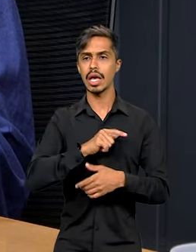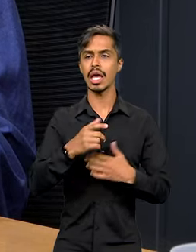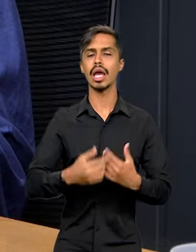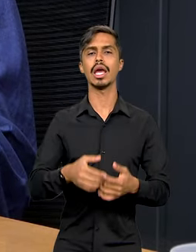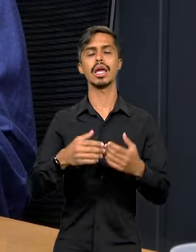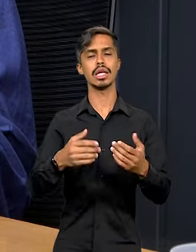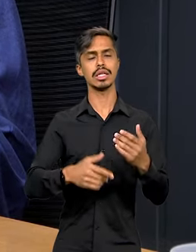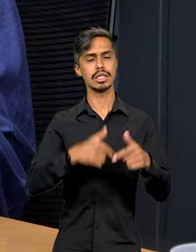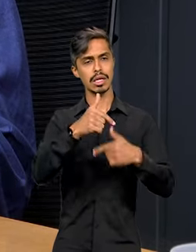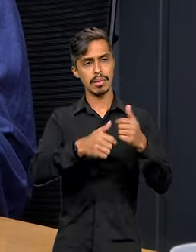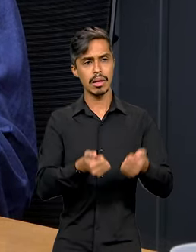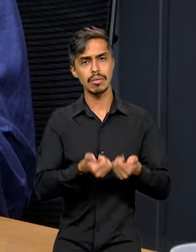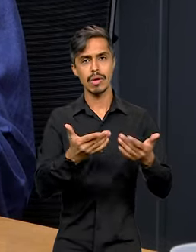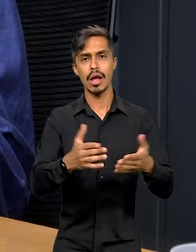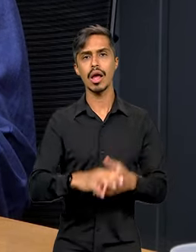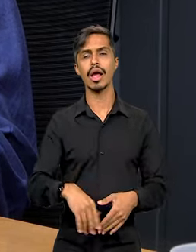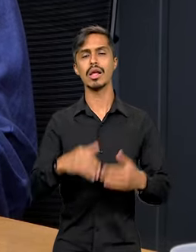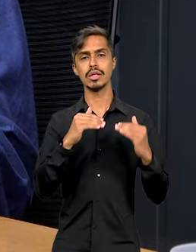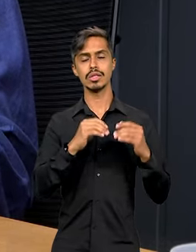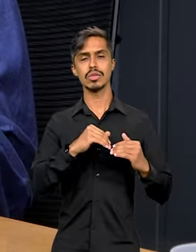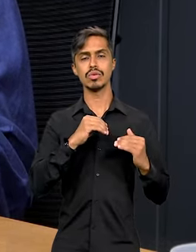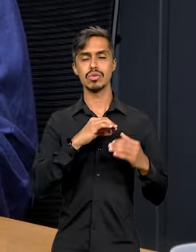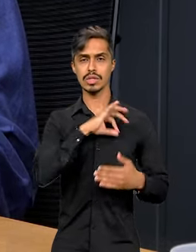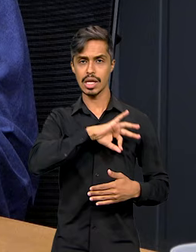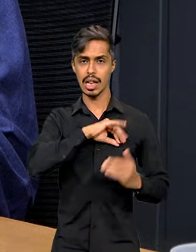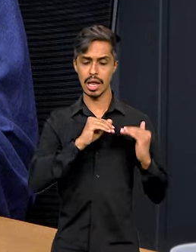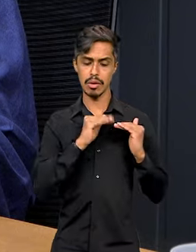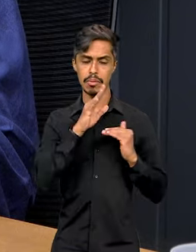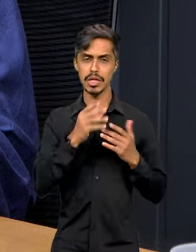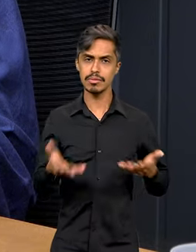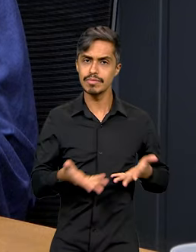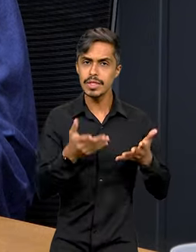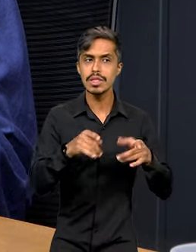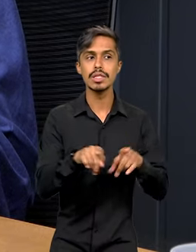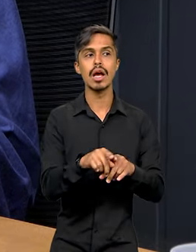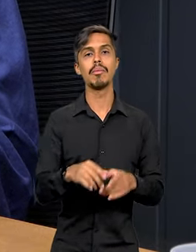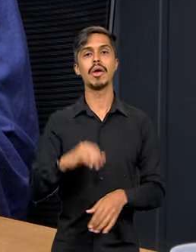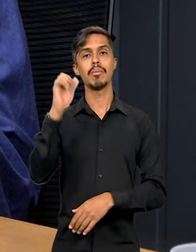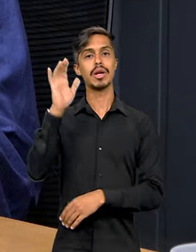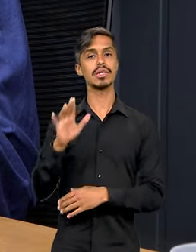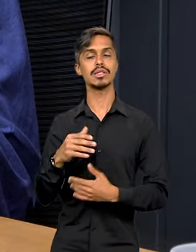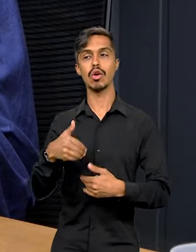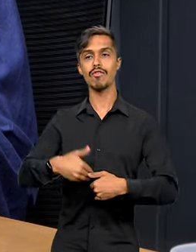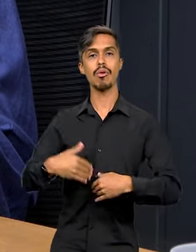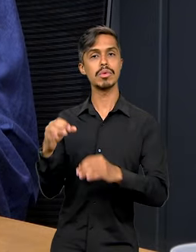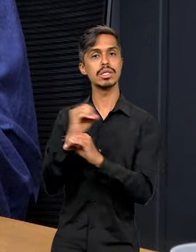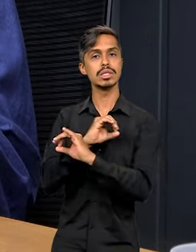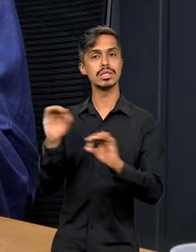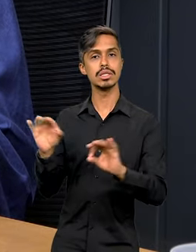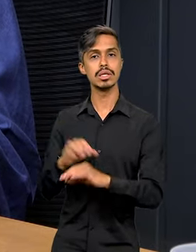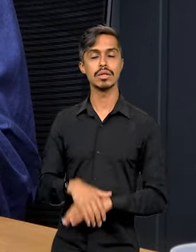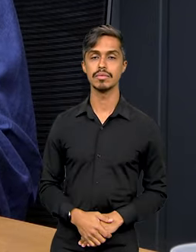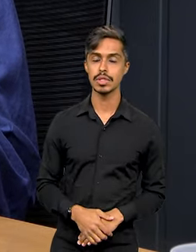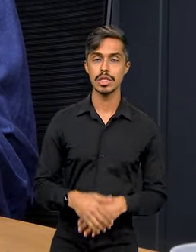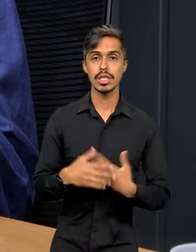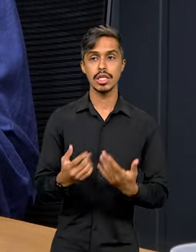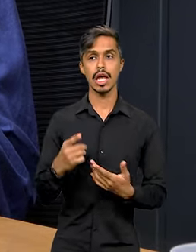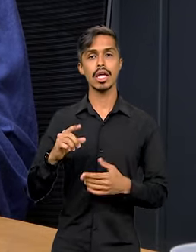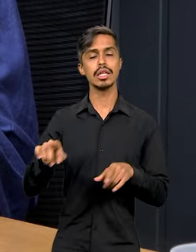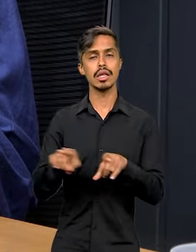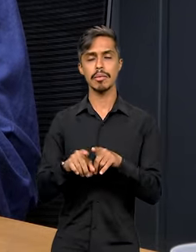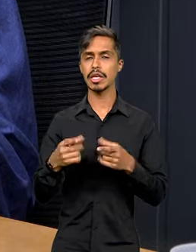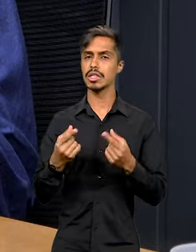desigualdade né valoriza o salário mínimo eh também adota o Brasil sem fome que reúne não só programas de